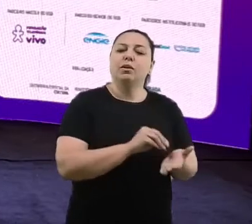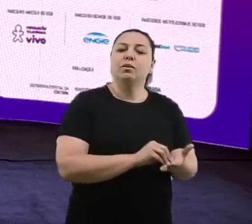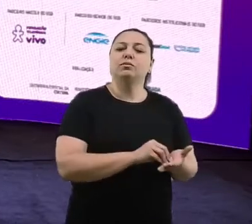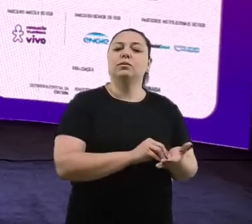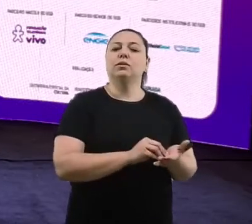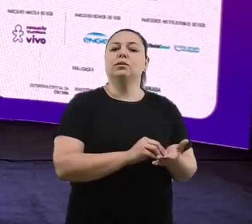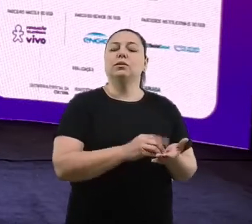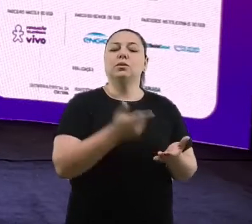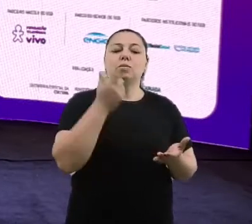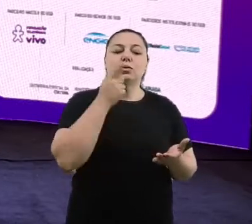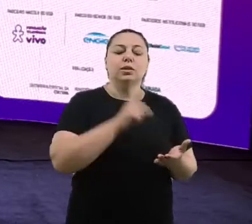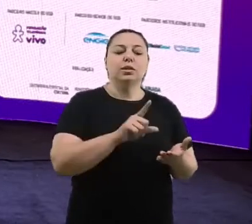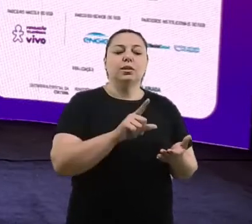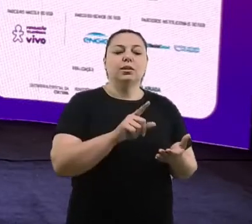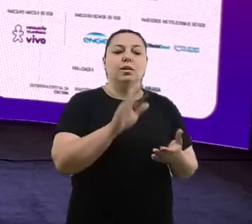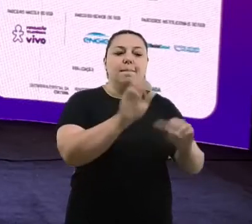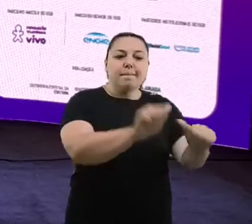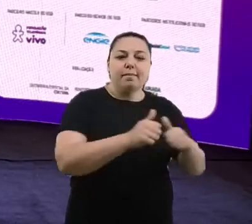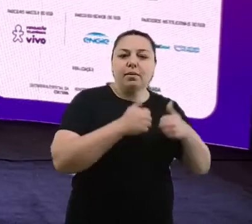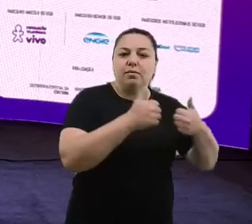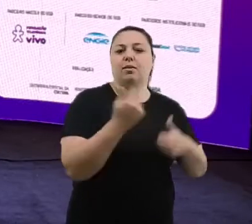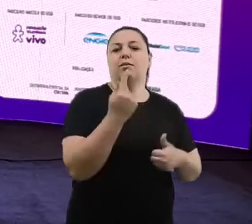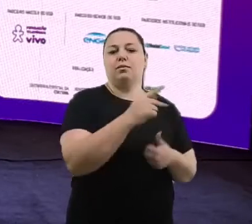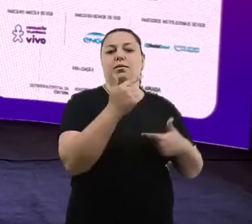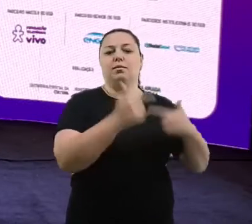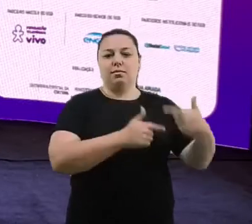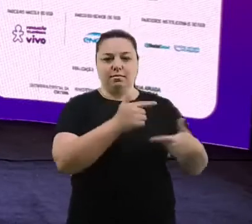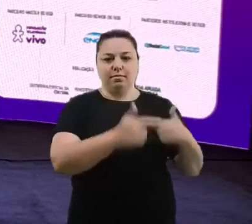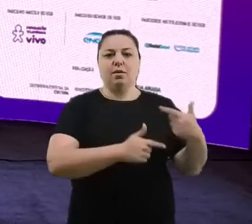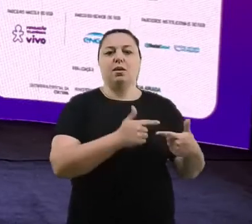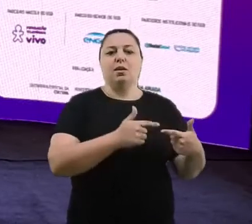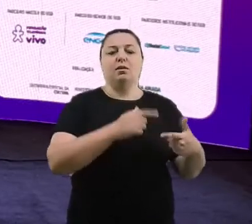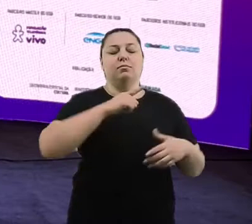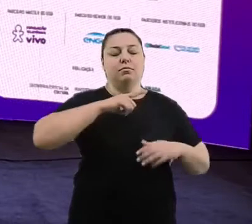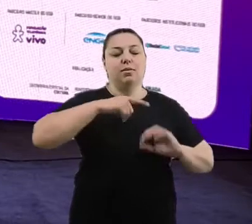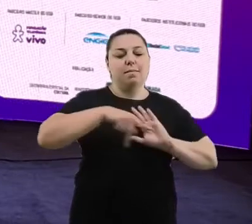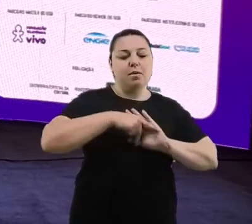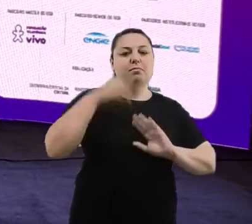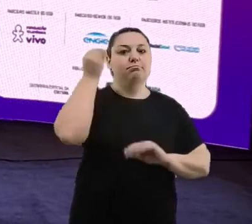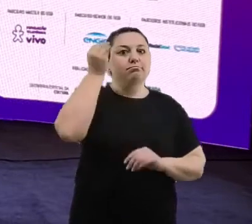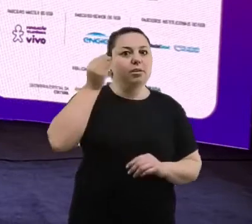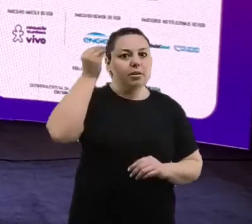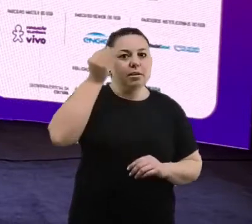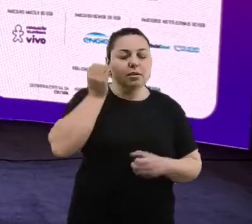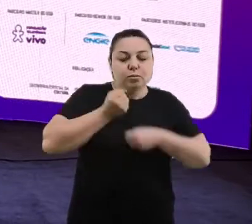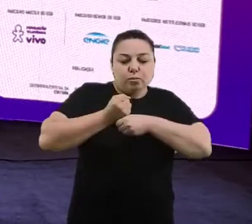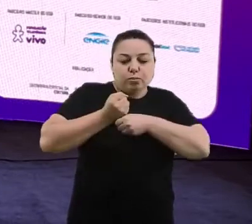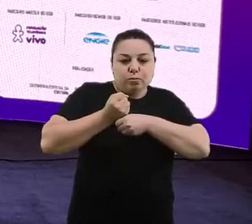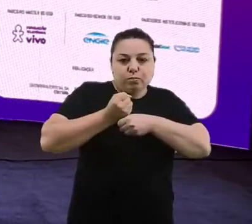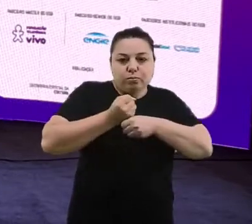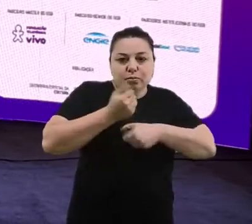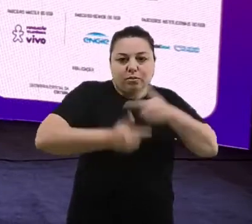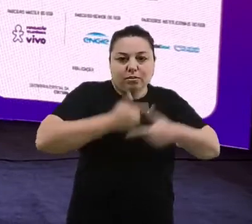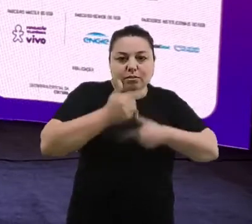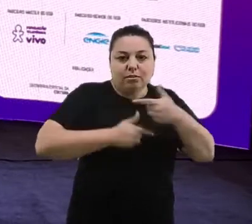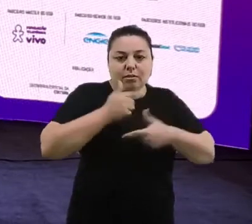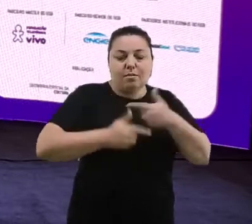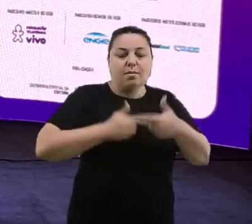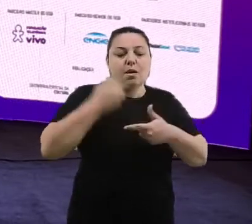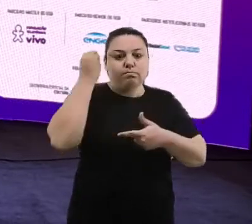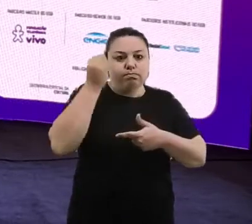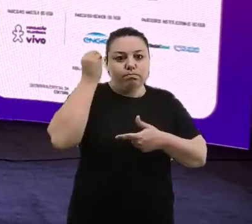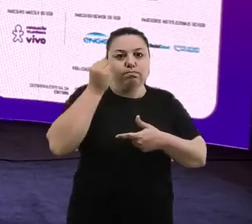serviço dele e conseguir utilizar a experiência que ele teve, que ele acumulou durante todos esses anos, para ajudar mais pessoas, né?